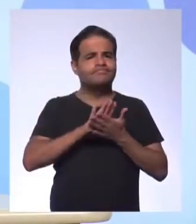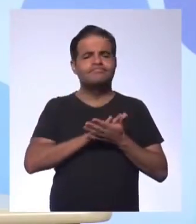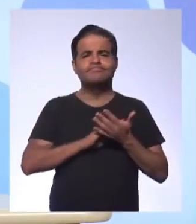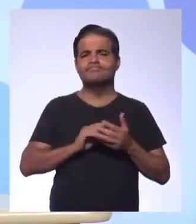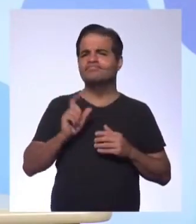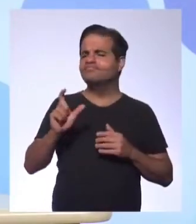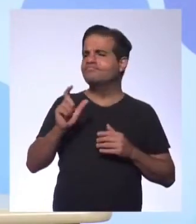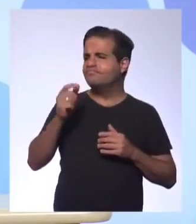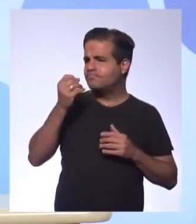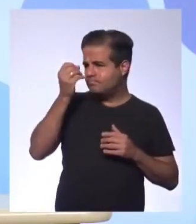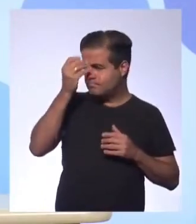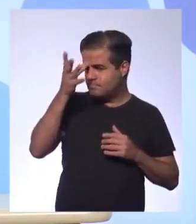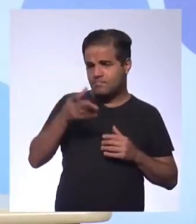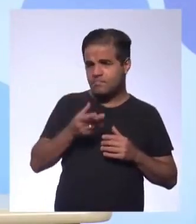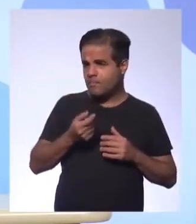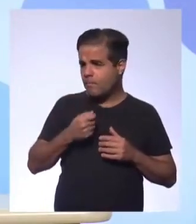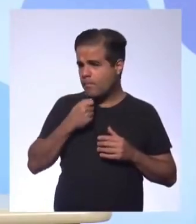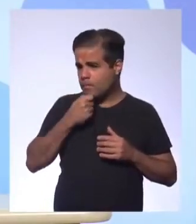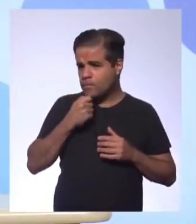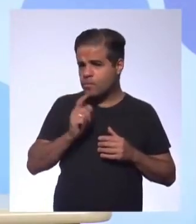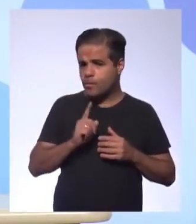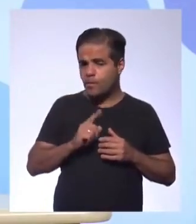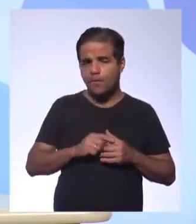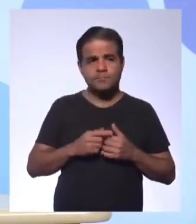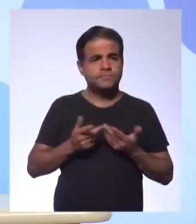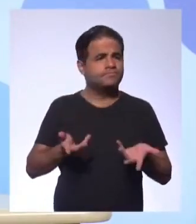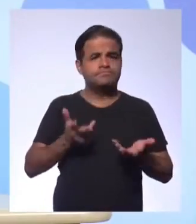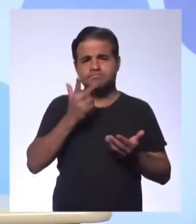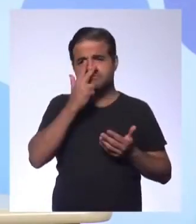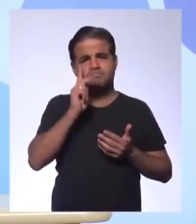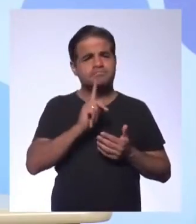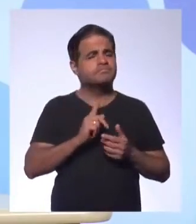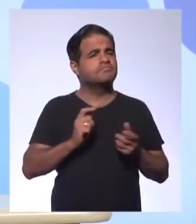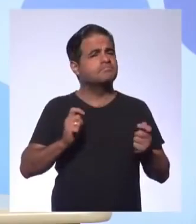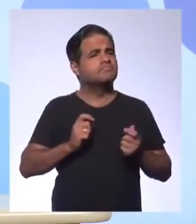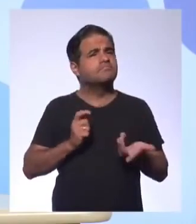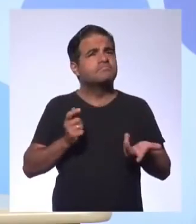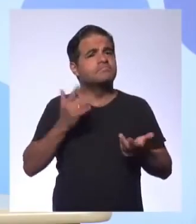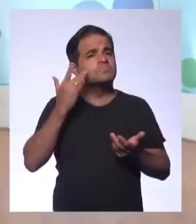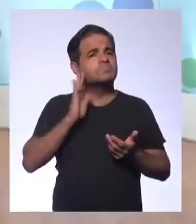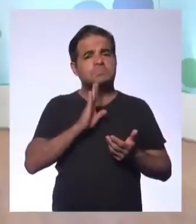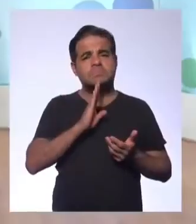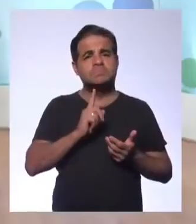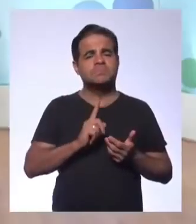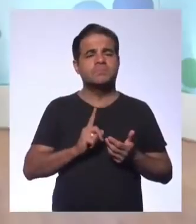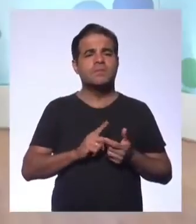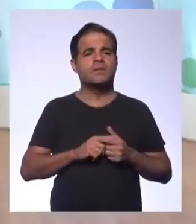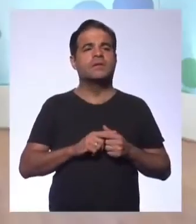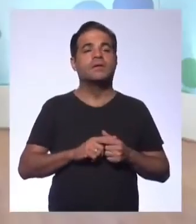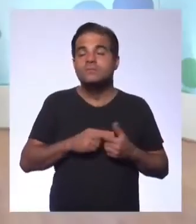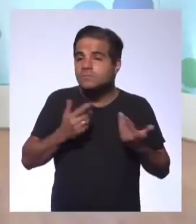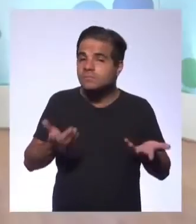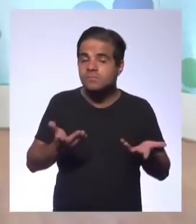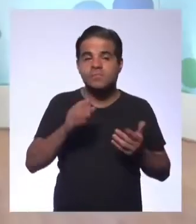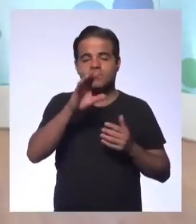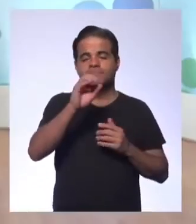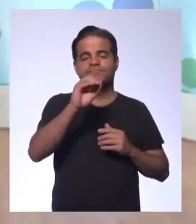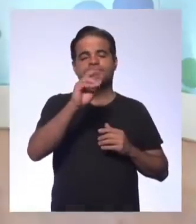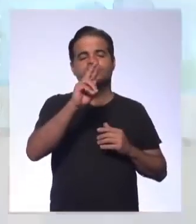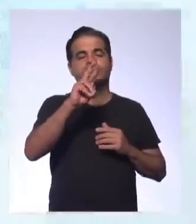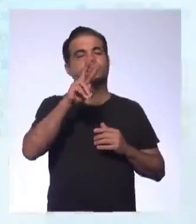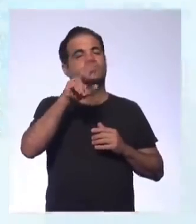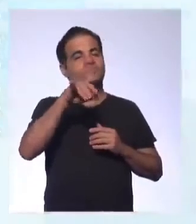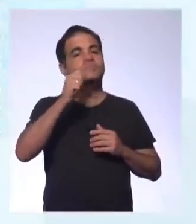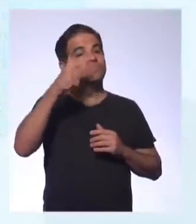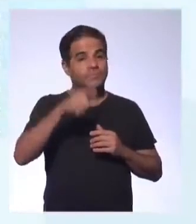dá nenhuma... Nada? Não te lembra nada? Não, assim? acho que não. Não? Então tá bom. Então, a corveia. Vamos lá no